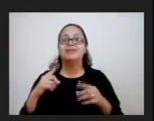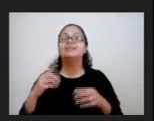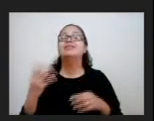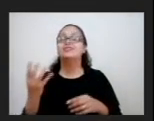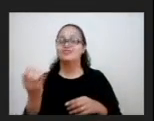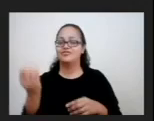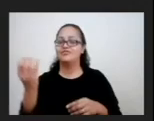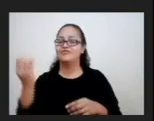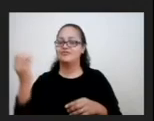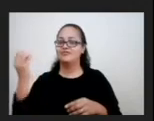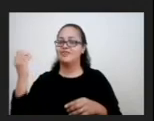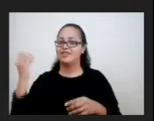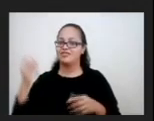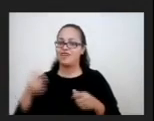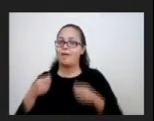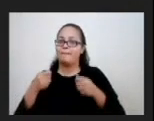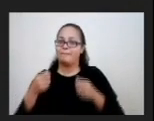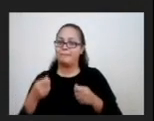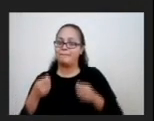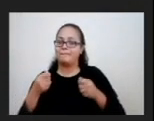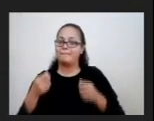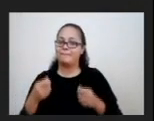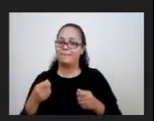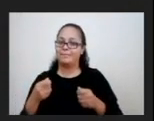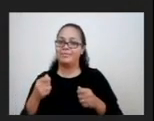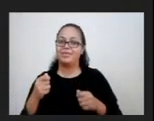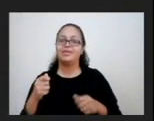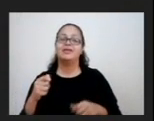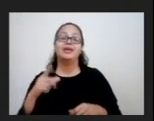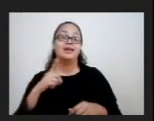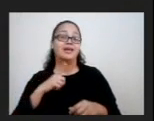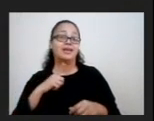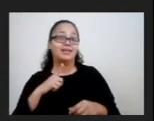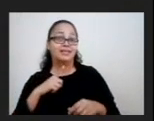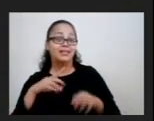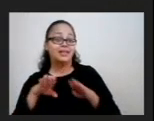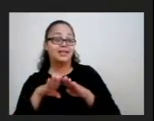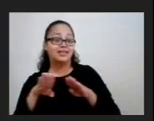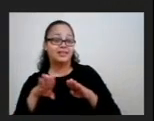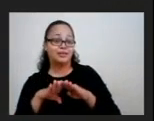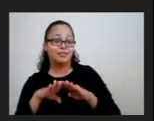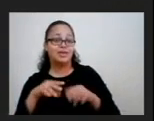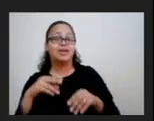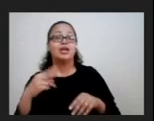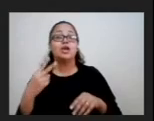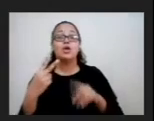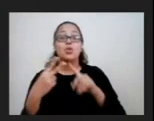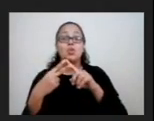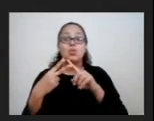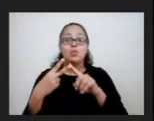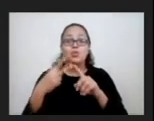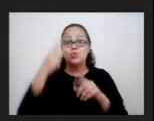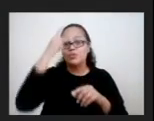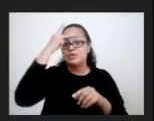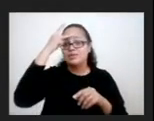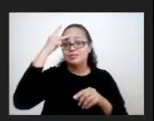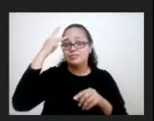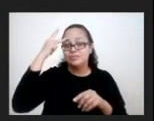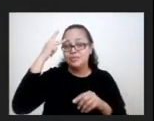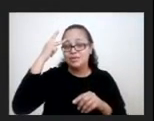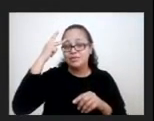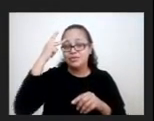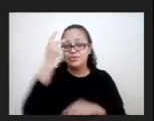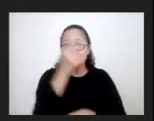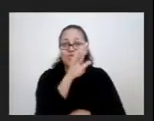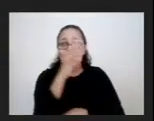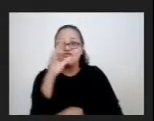aí, ainda andando com camelos. E um outro tipo de viagem ainda, duas pessoas que estão indo para fazer trilha,